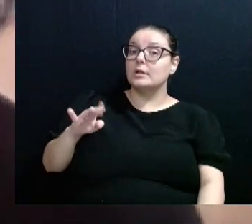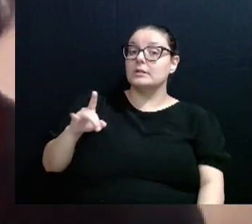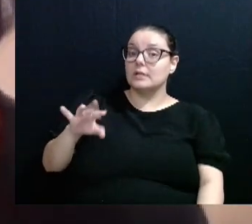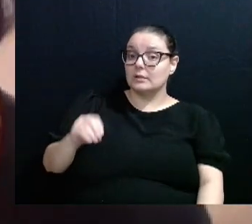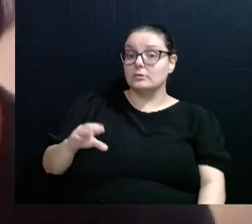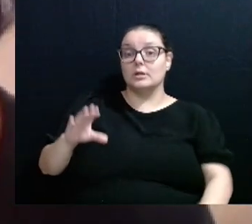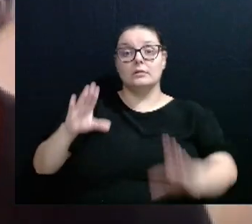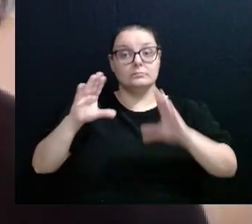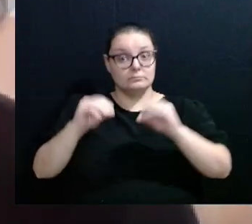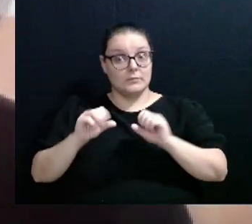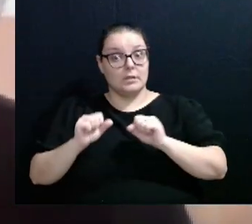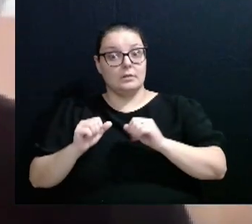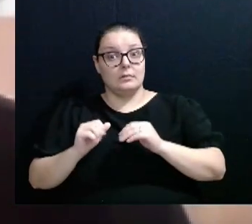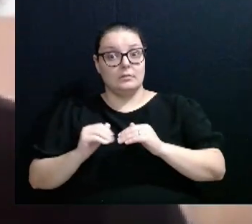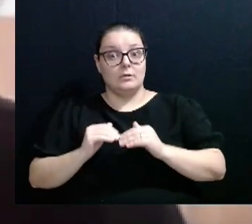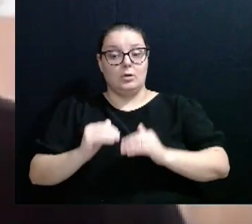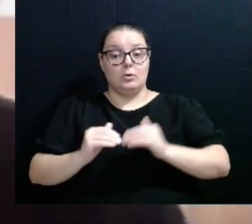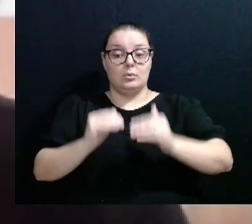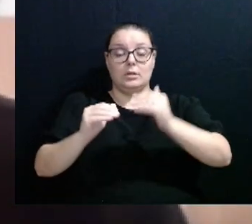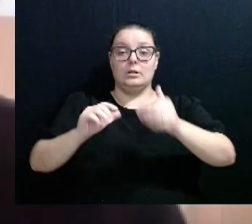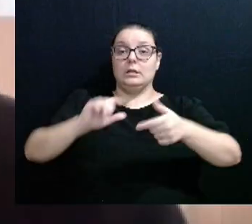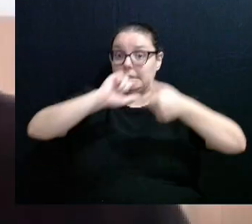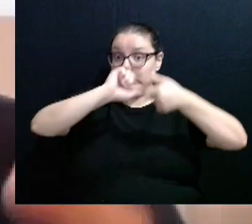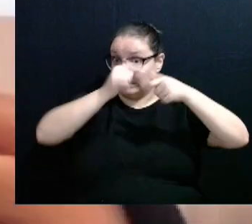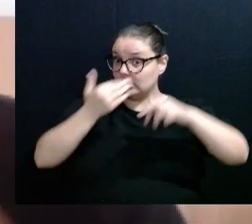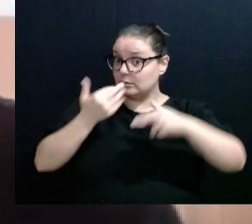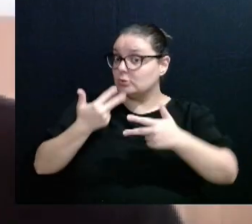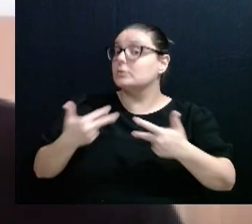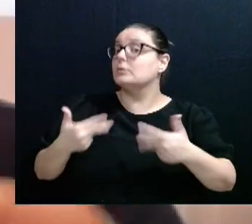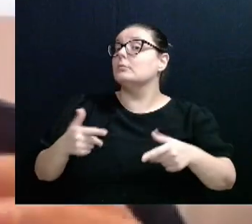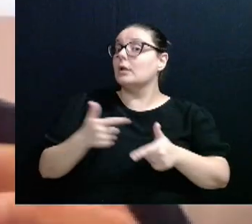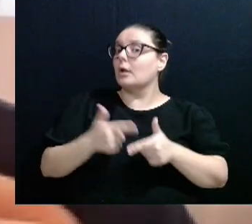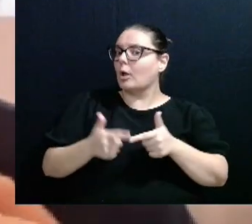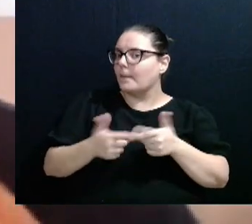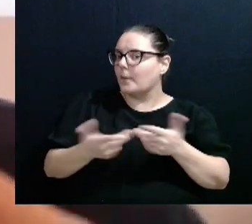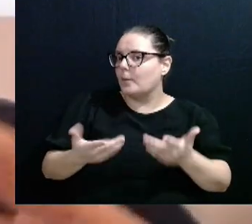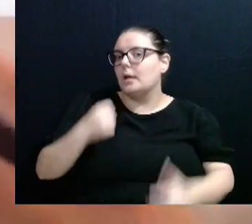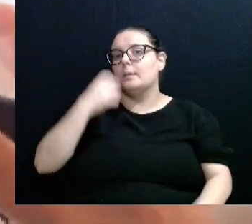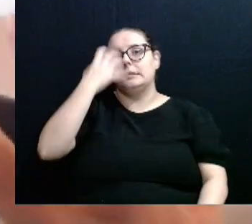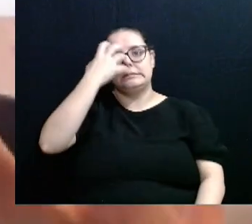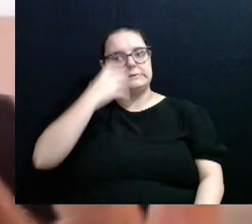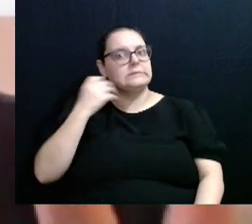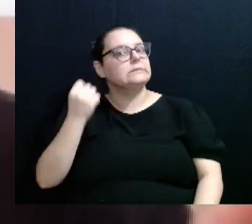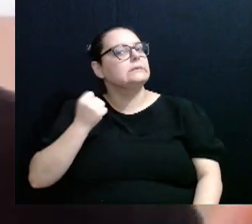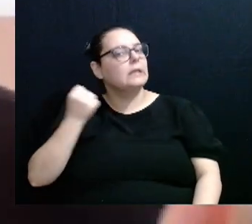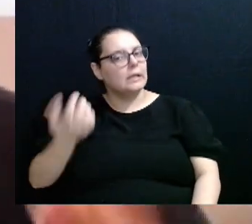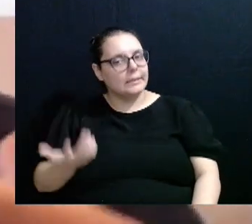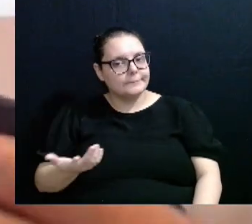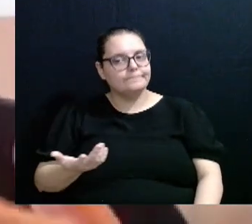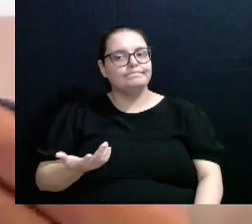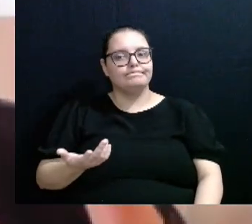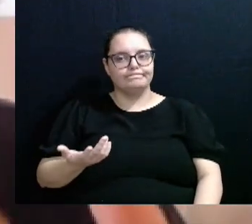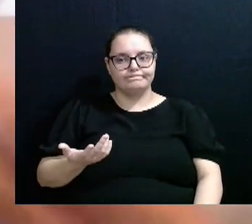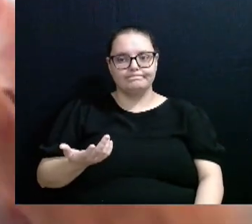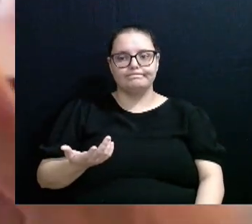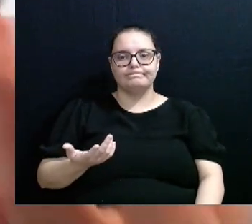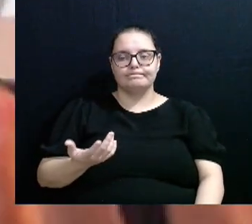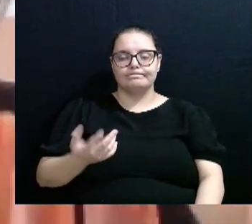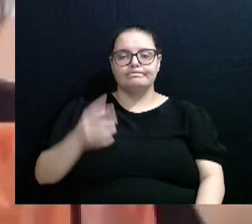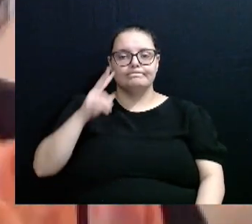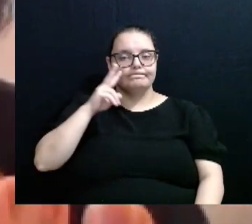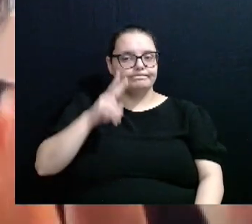a transtornos alimentares. Tá? E por isso que a gente vê que é uma coisa que não é só